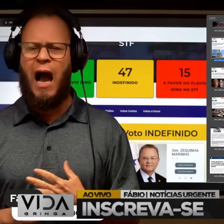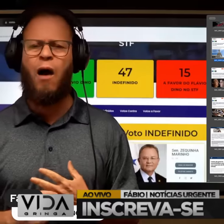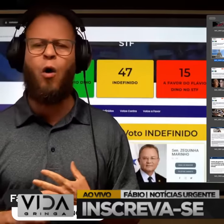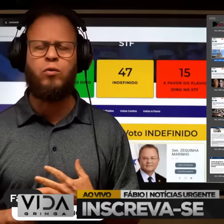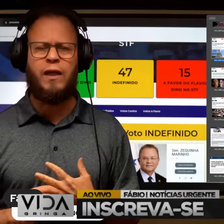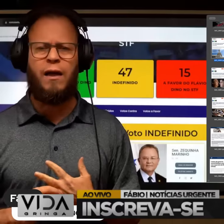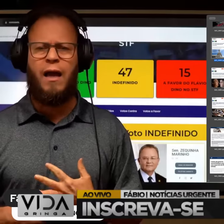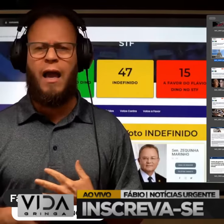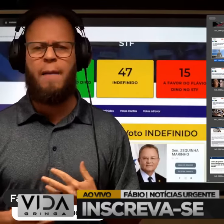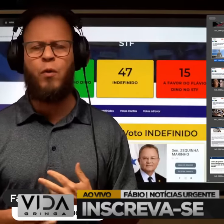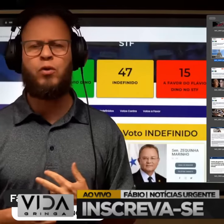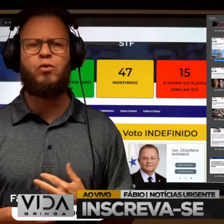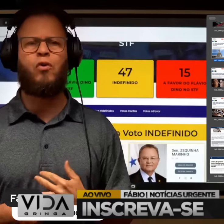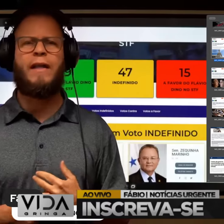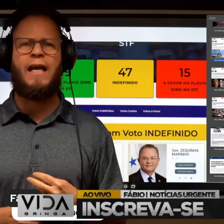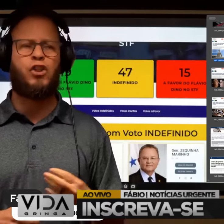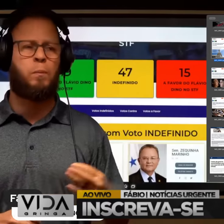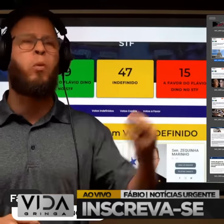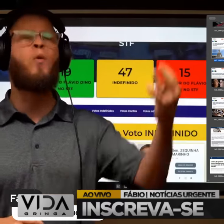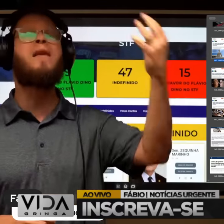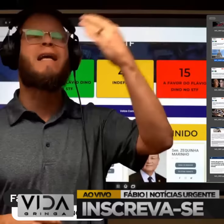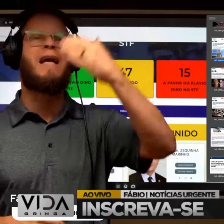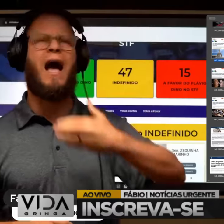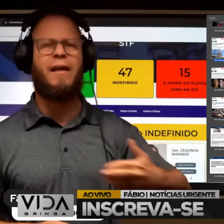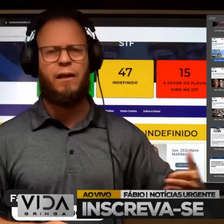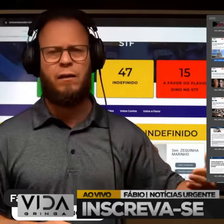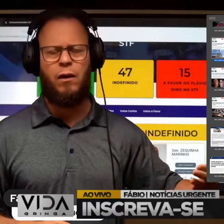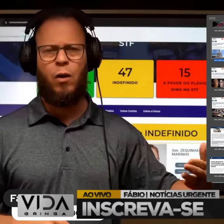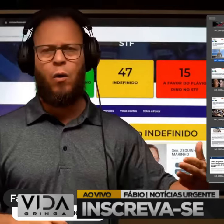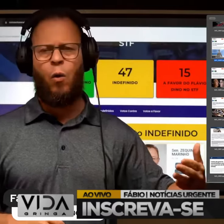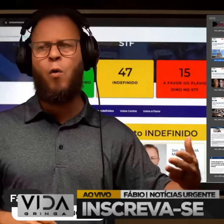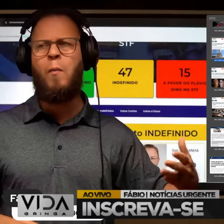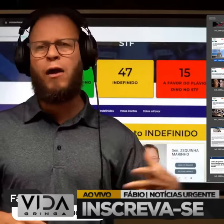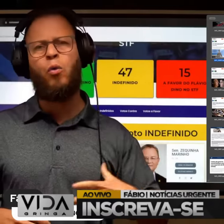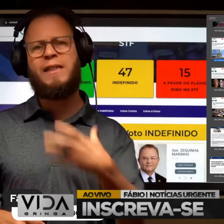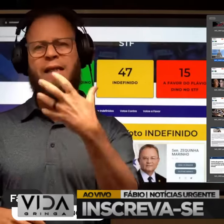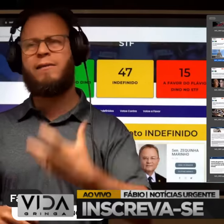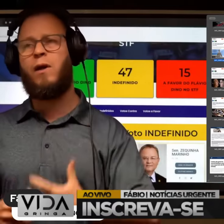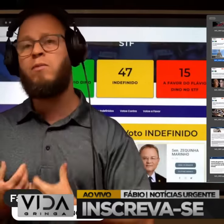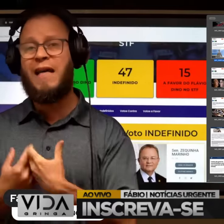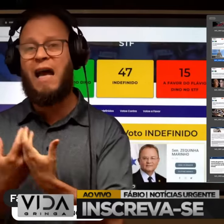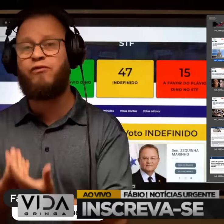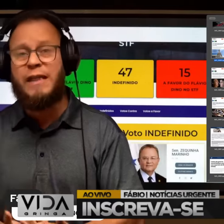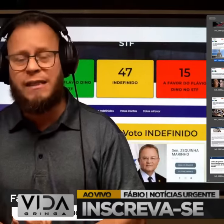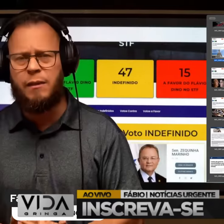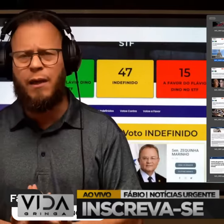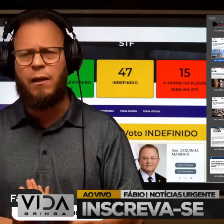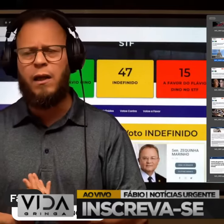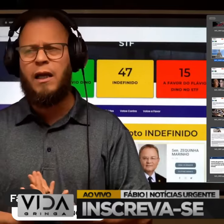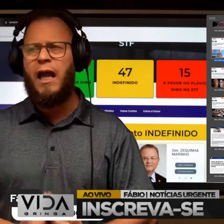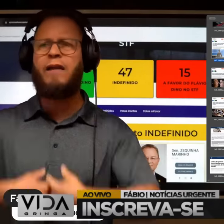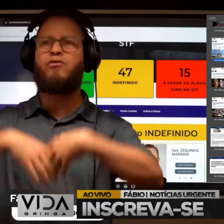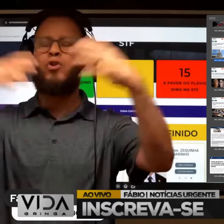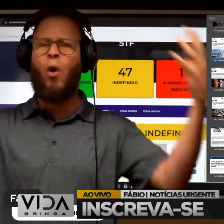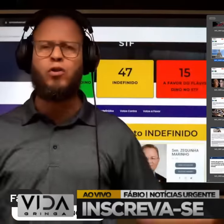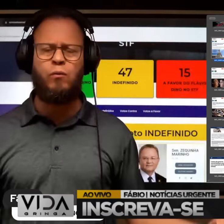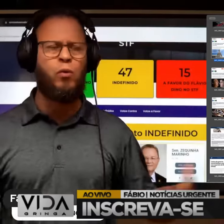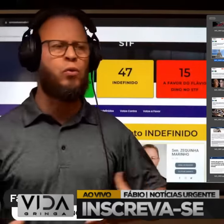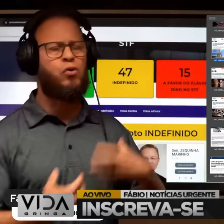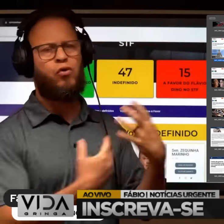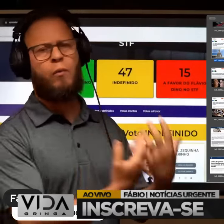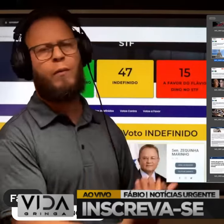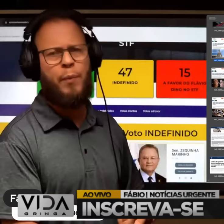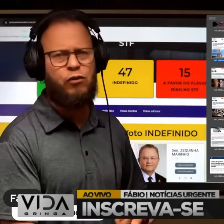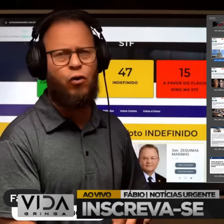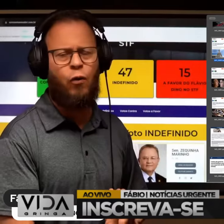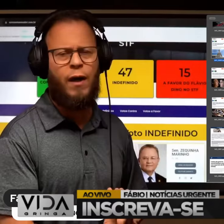A outra é muitos jornais publicarem uma acusação gravíssima em todo mundo